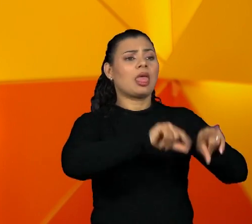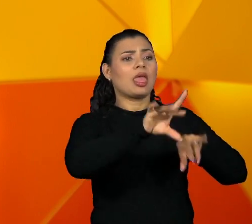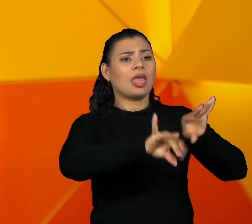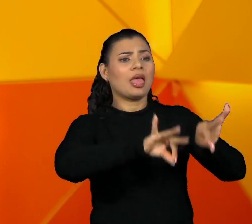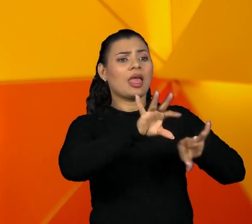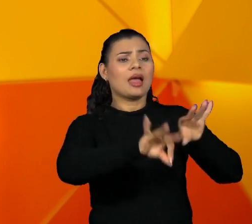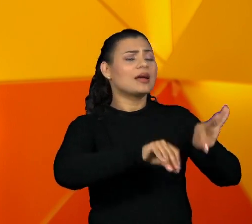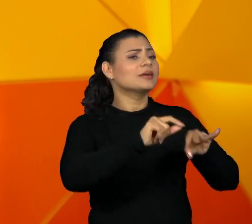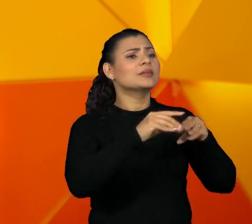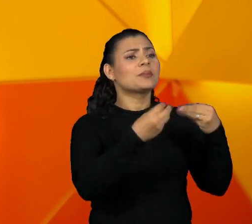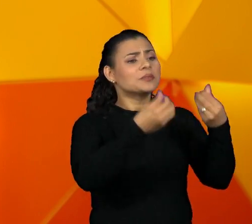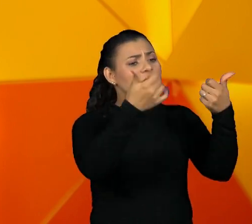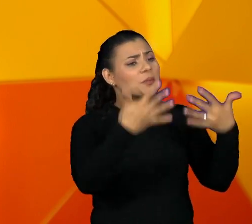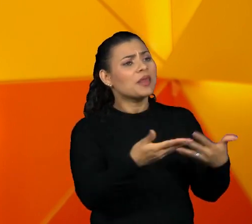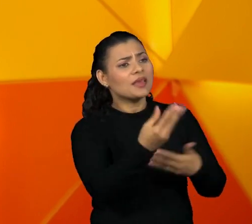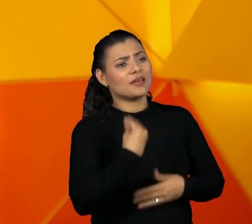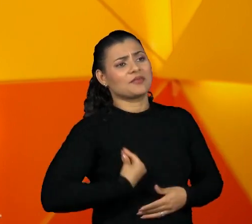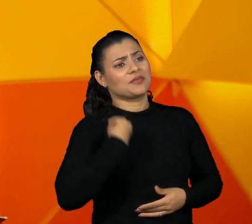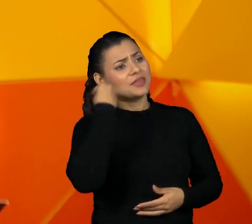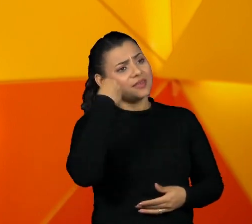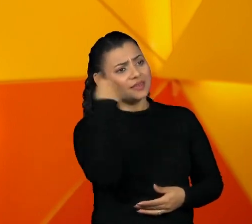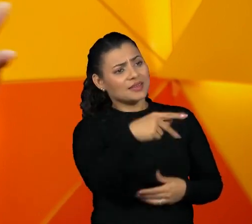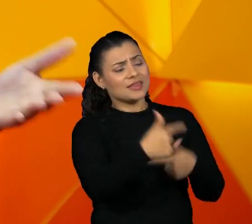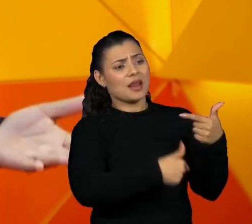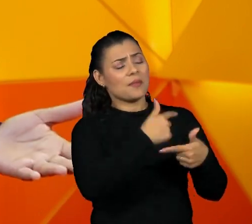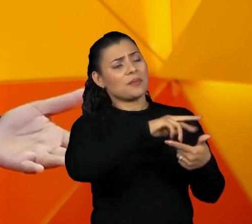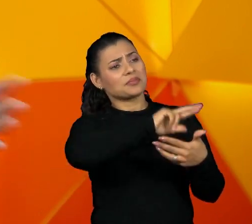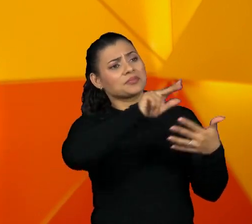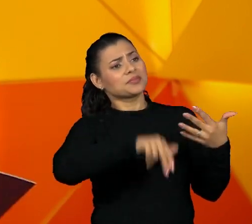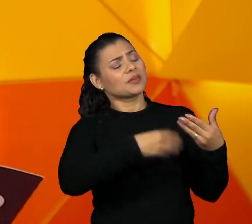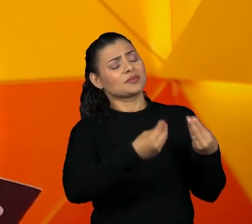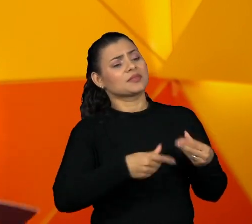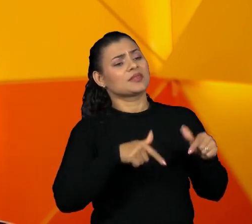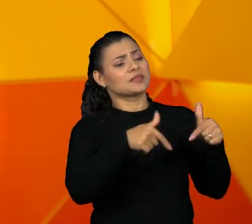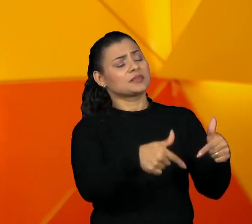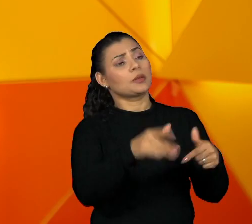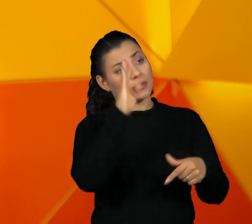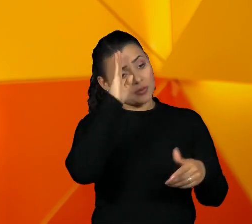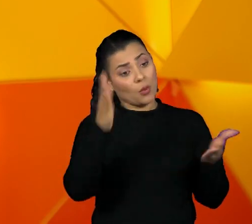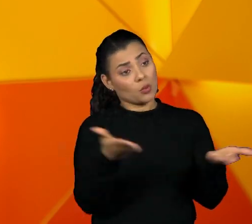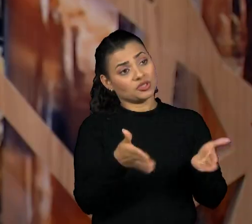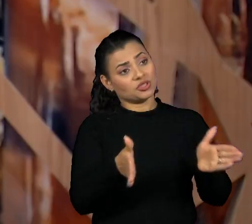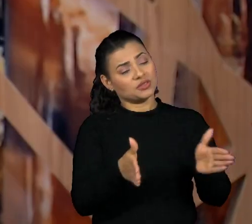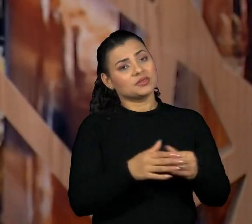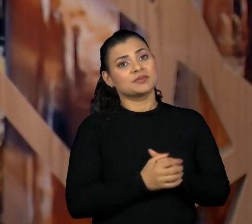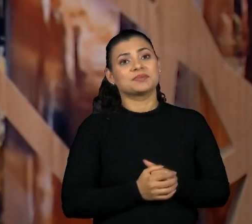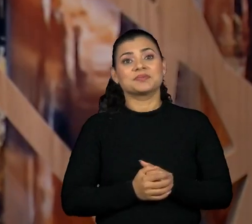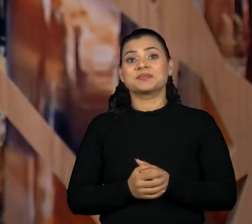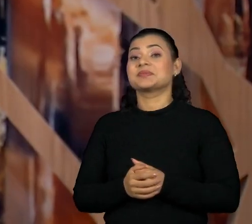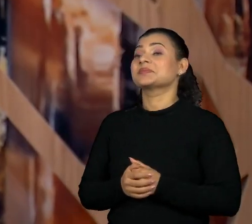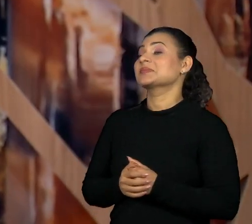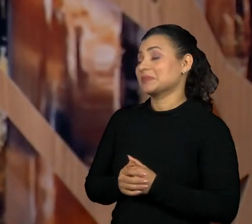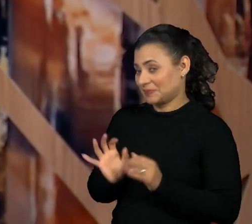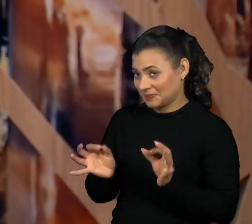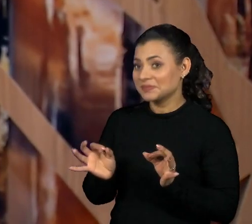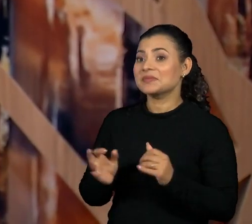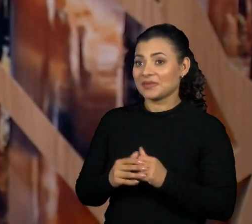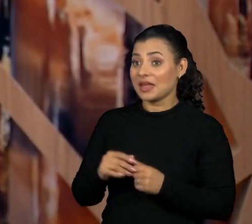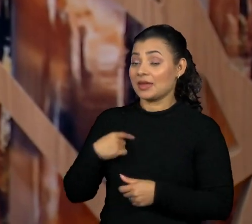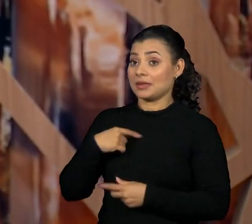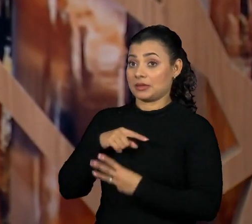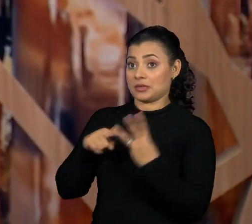vida. Conte para a gente mais sobre os seus trabalhos que você tem desenvolvido, principalmente na atualidade. Pois não. Essas